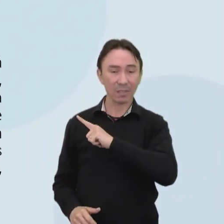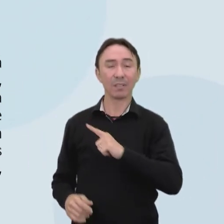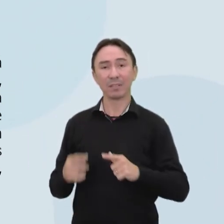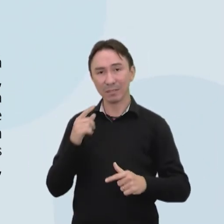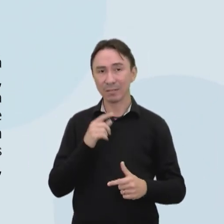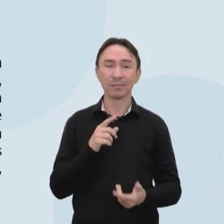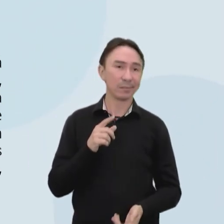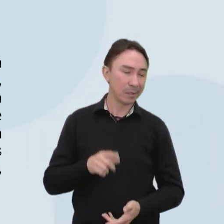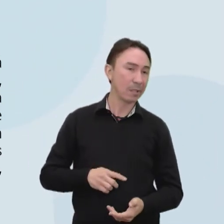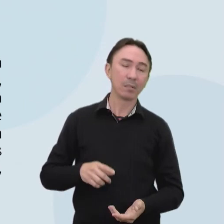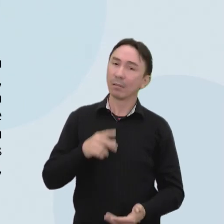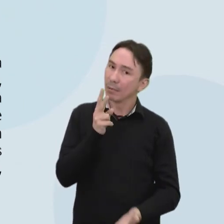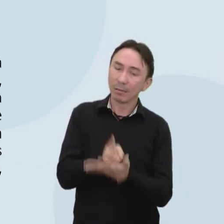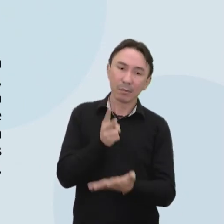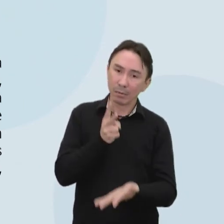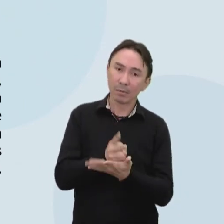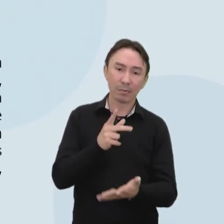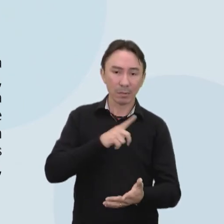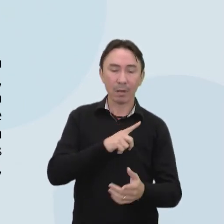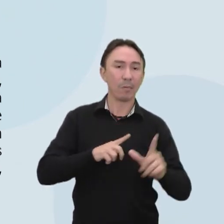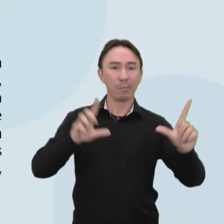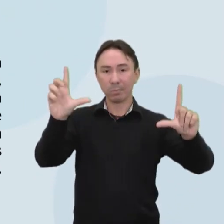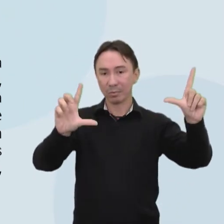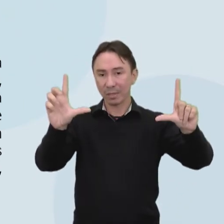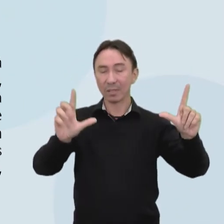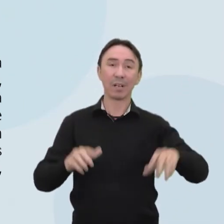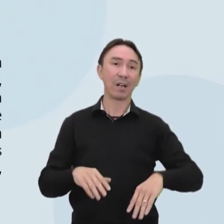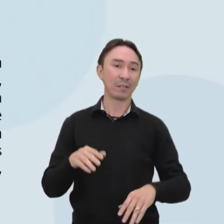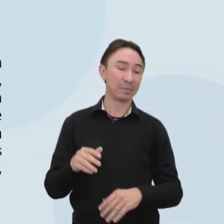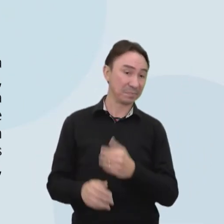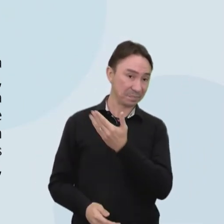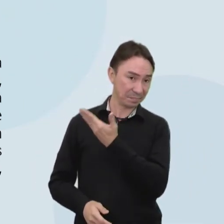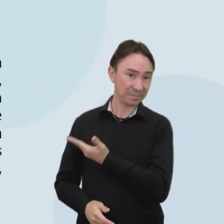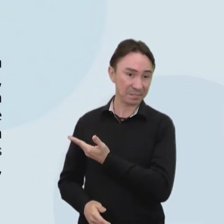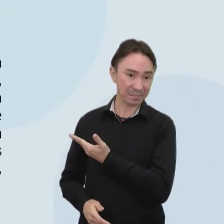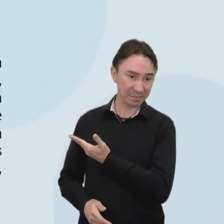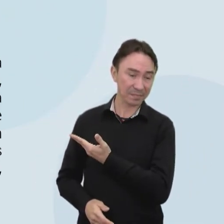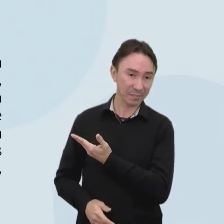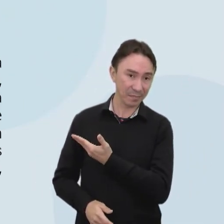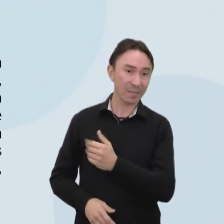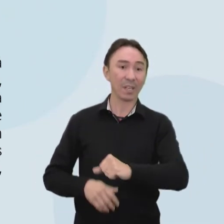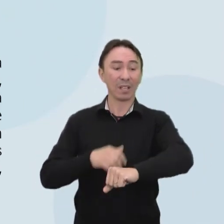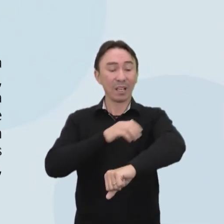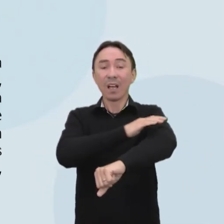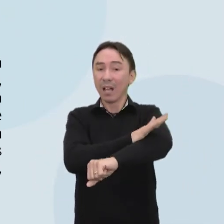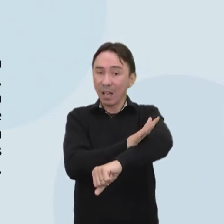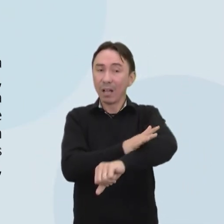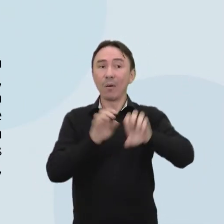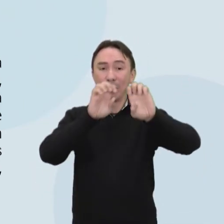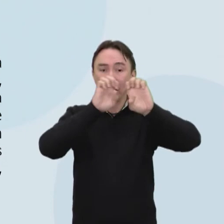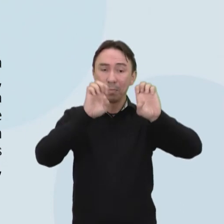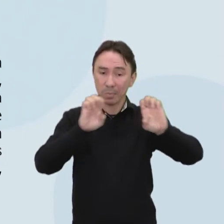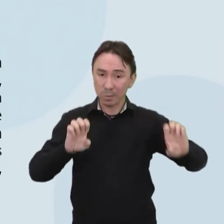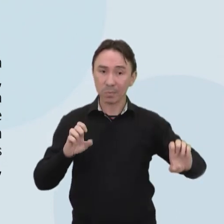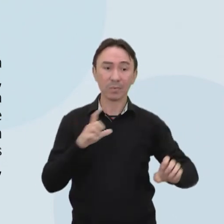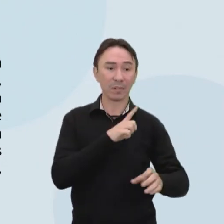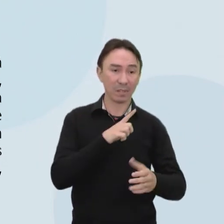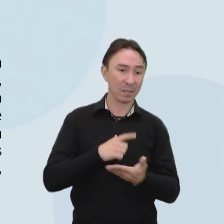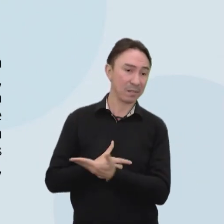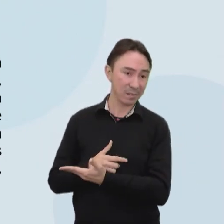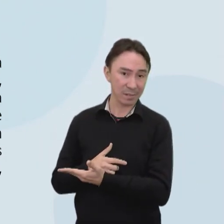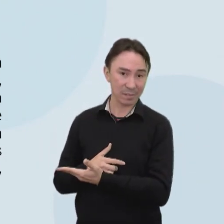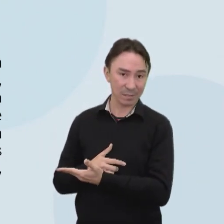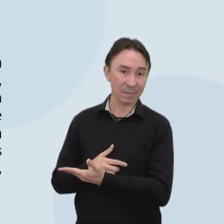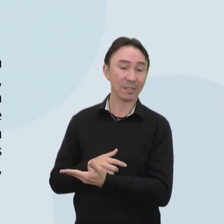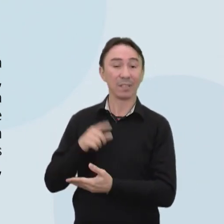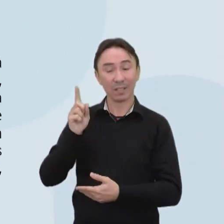todo na TV, né, de formas às vezes que não são muito legais, mas aparece. O racismo estrutural aos olhos da favela, a Maré fala, e olha que legal, aos olhos